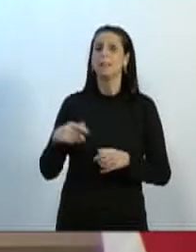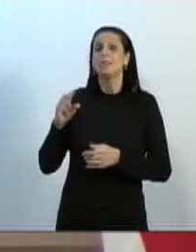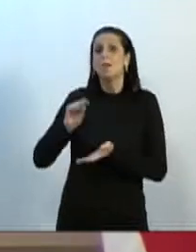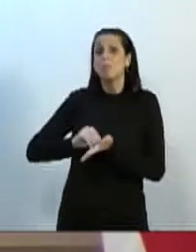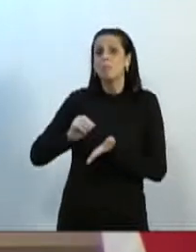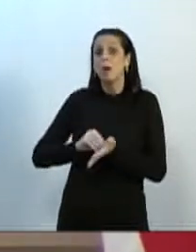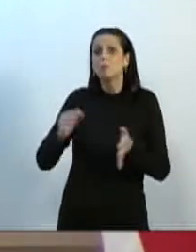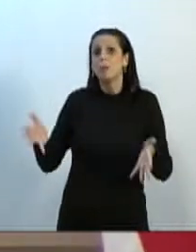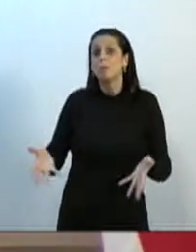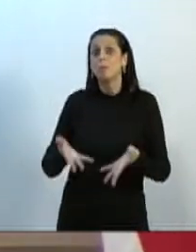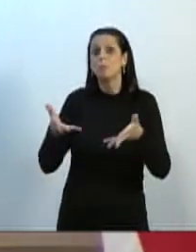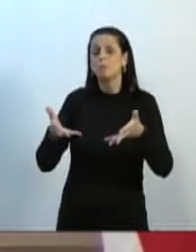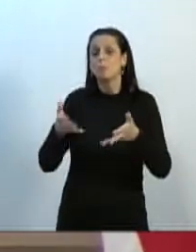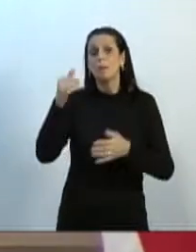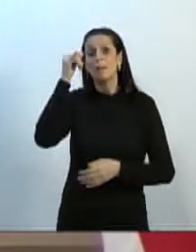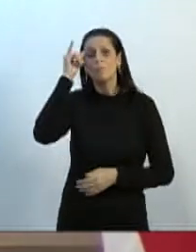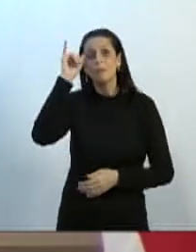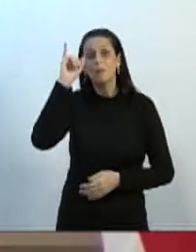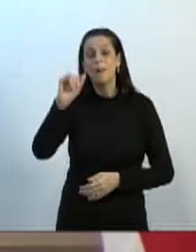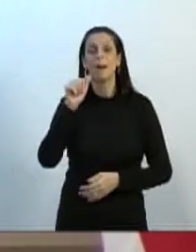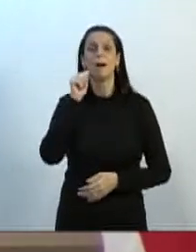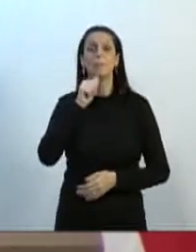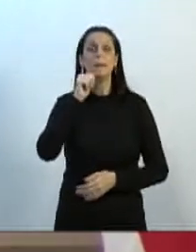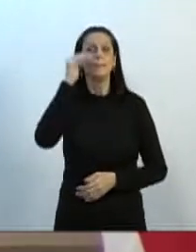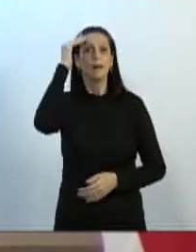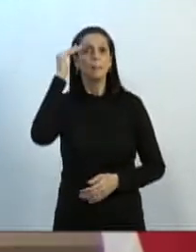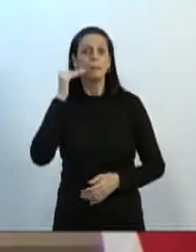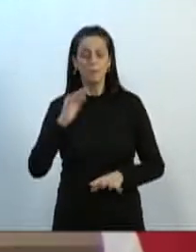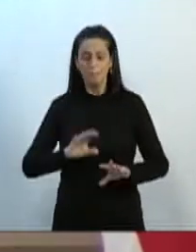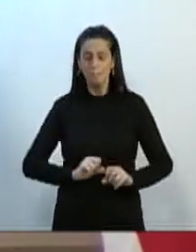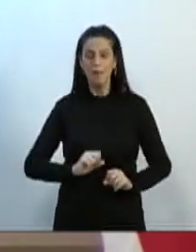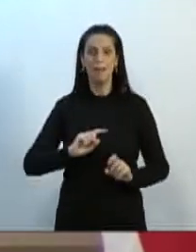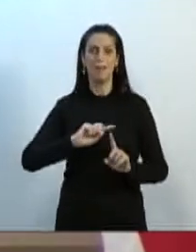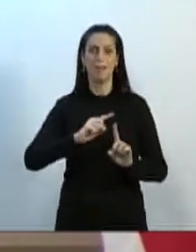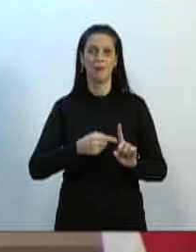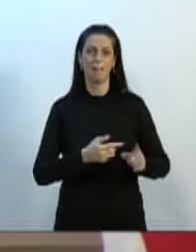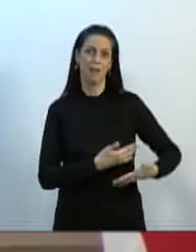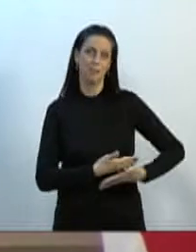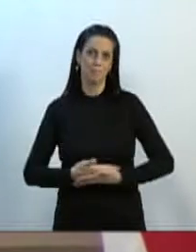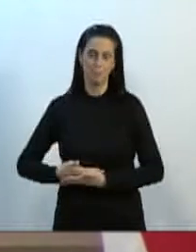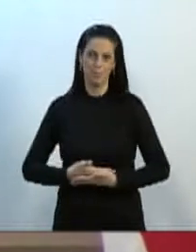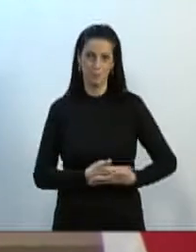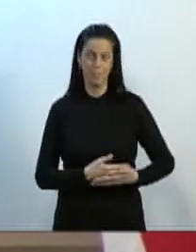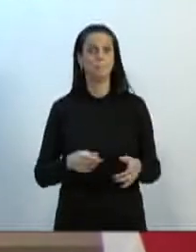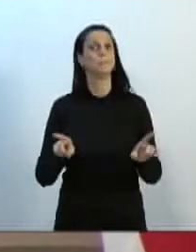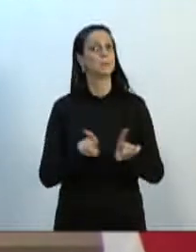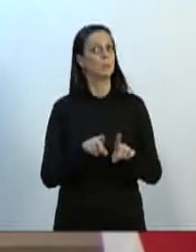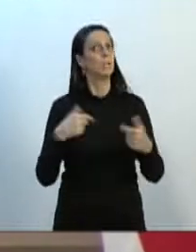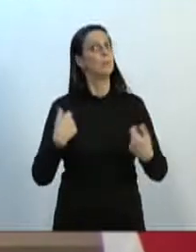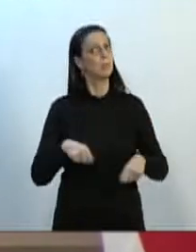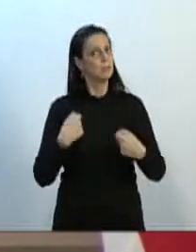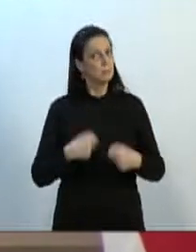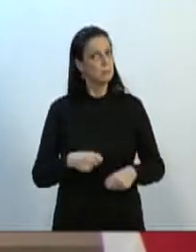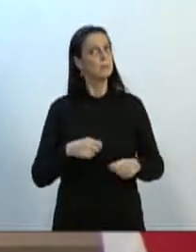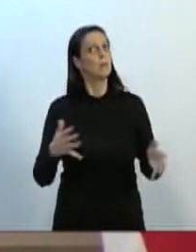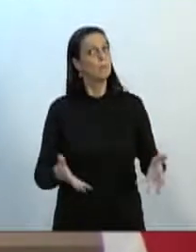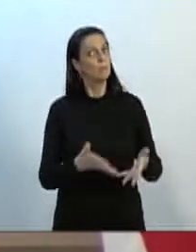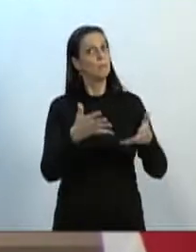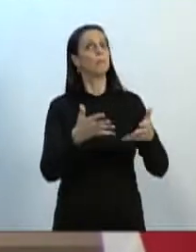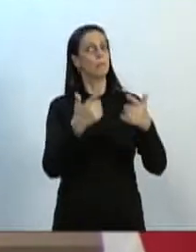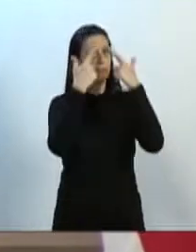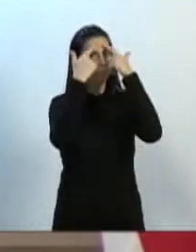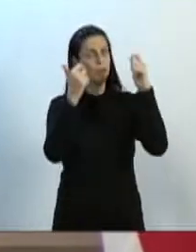à gravidez na adolescência, além do combate à violência doméstica. O que esperar de